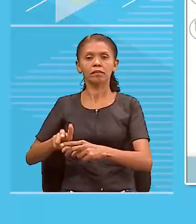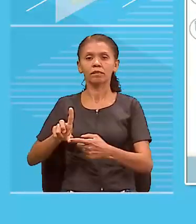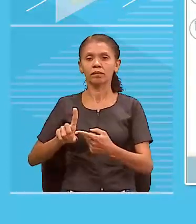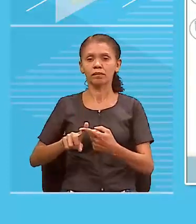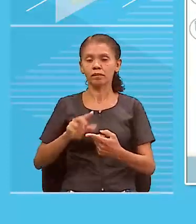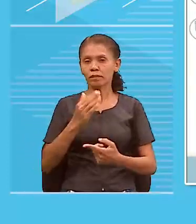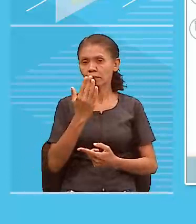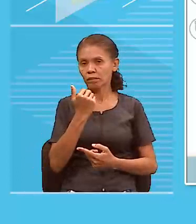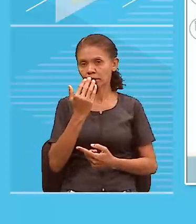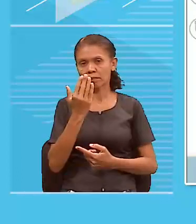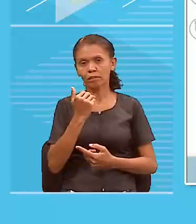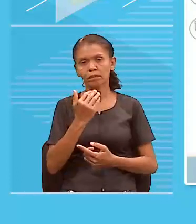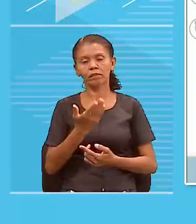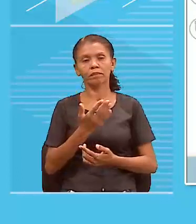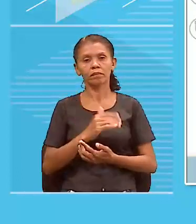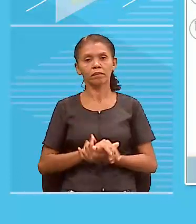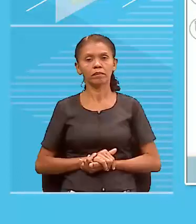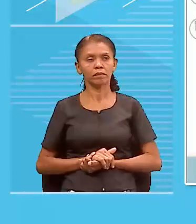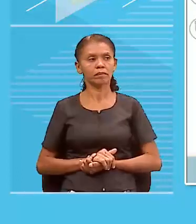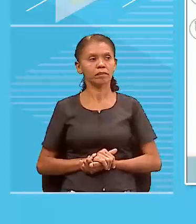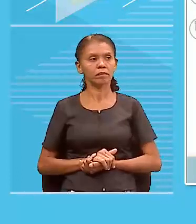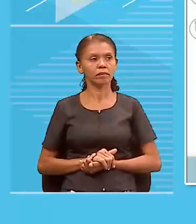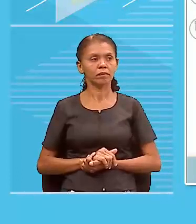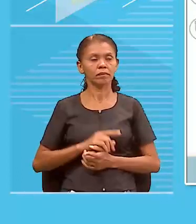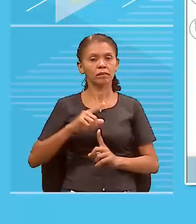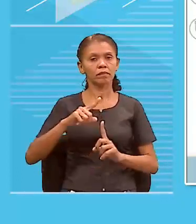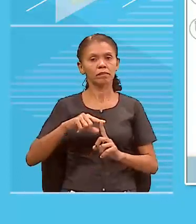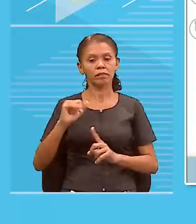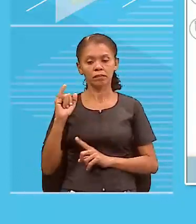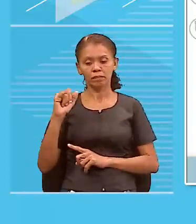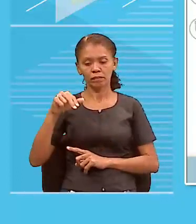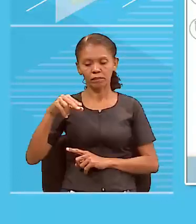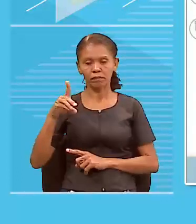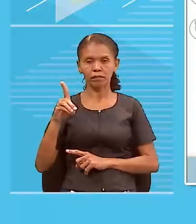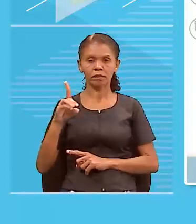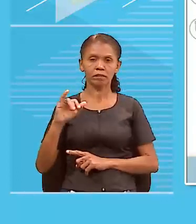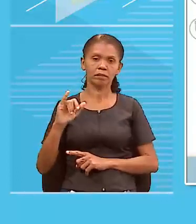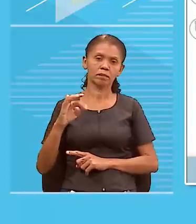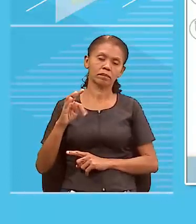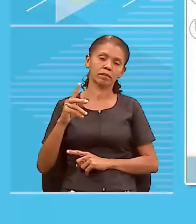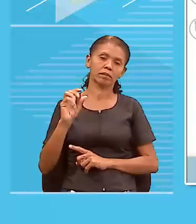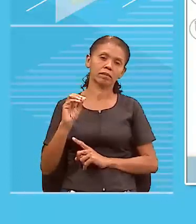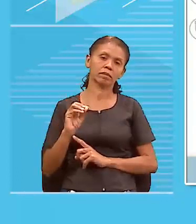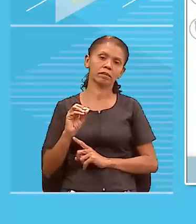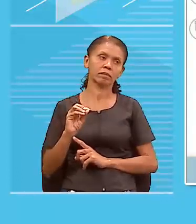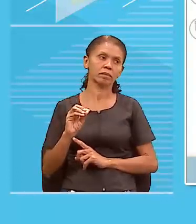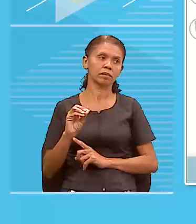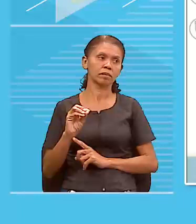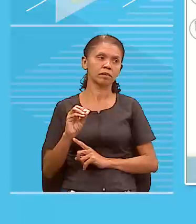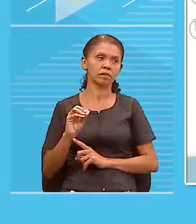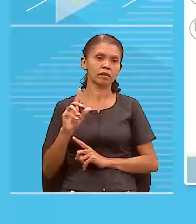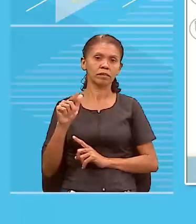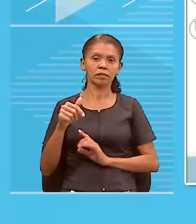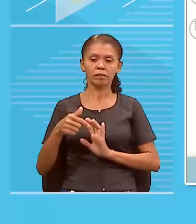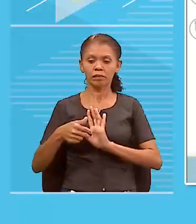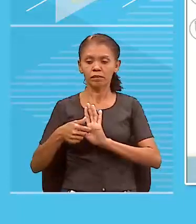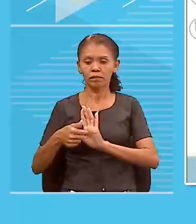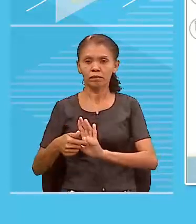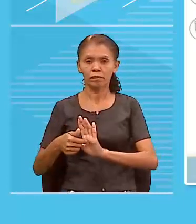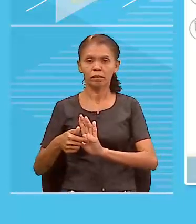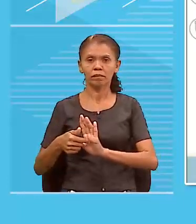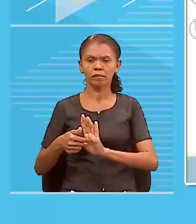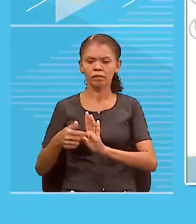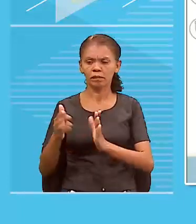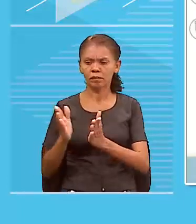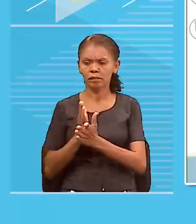e comeu o modo indicativo ele explicitou um fato seja em qual tempo for